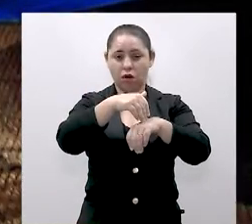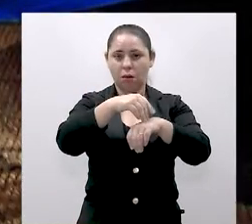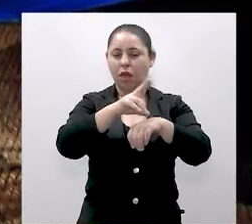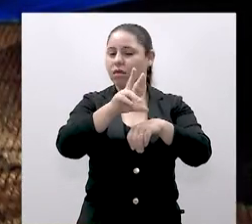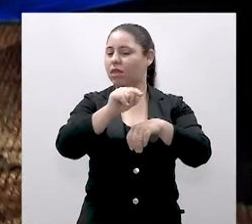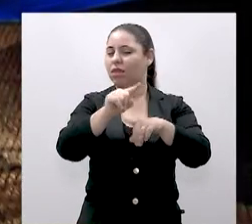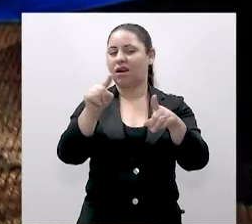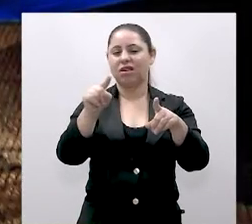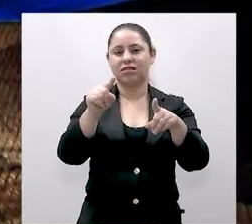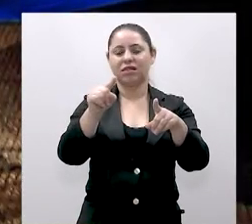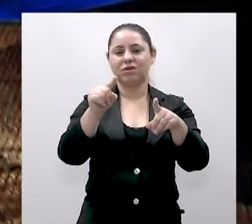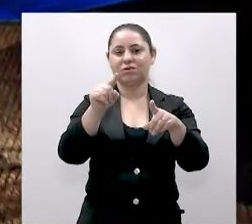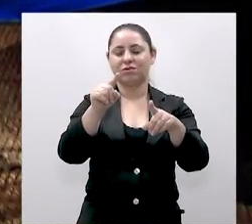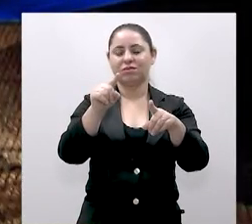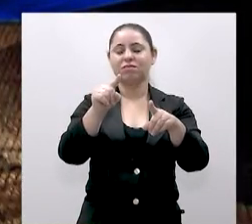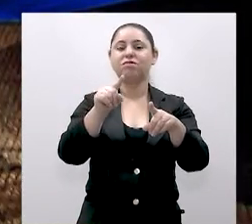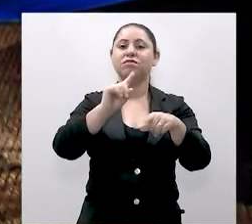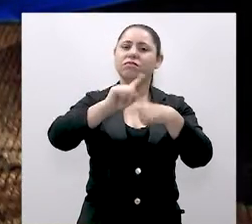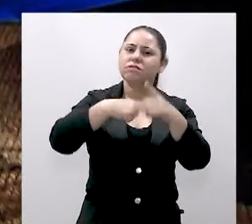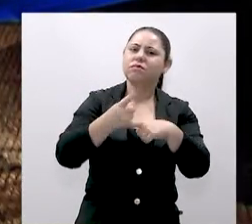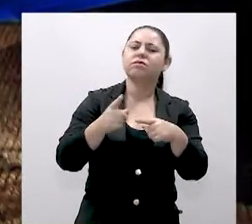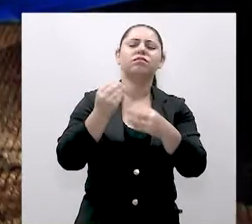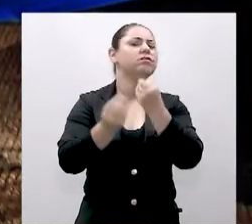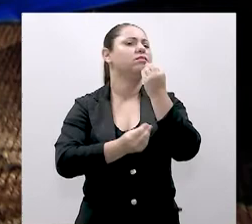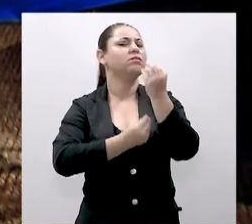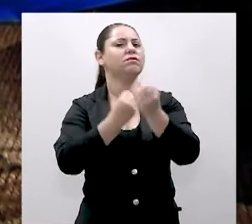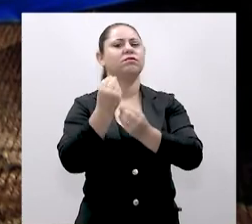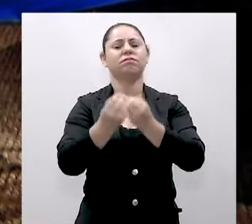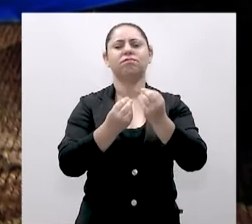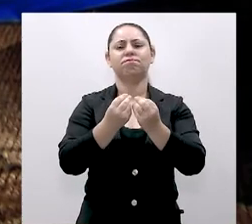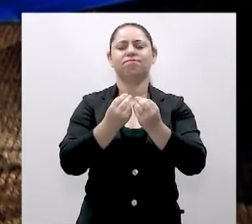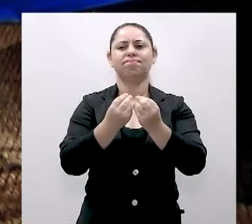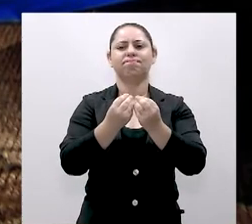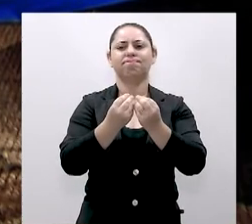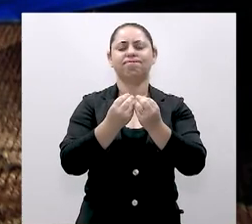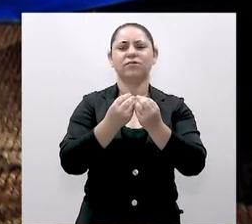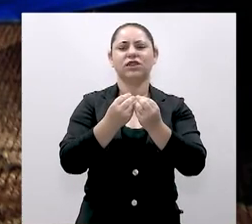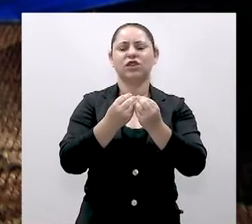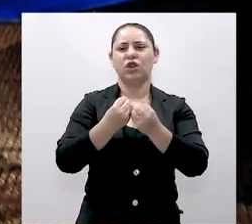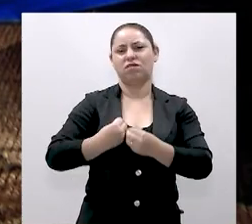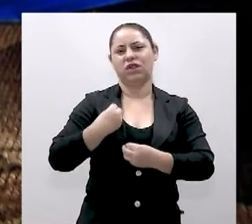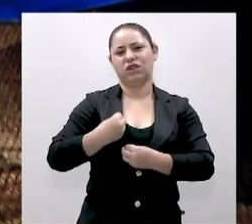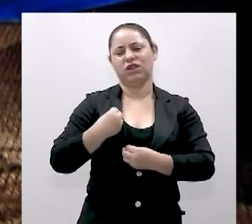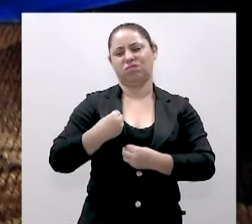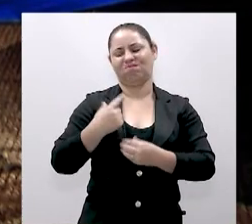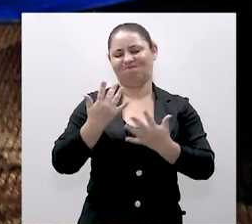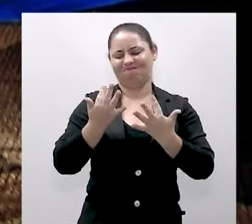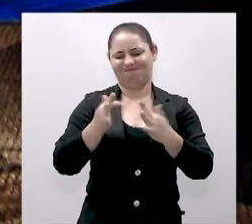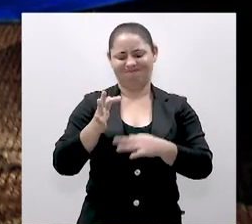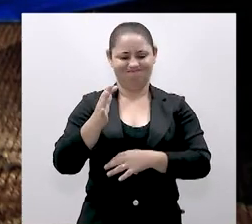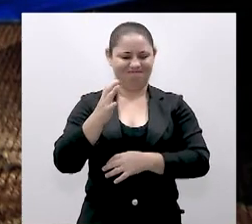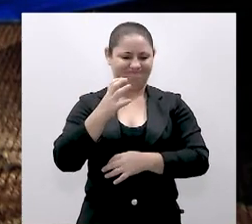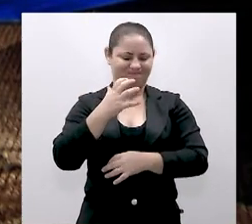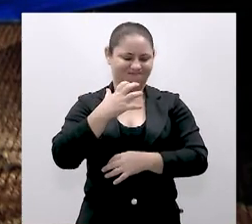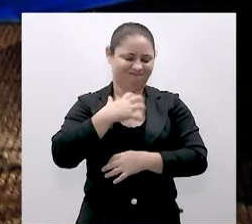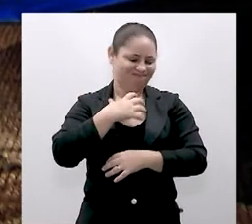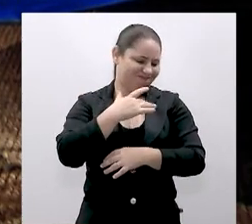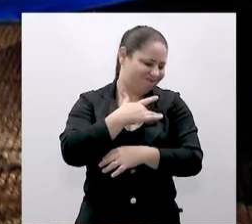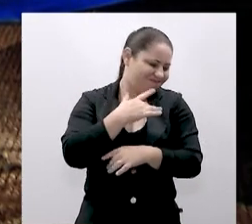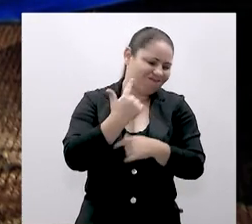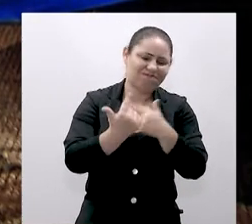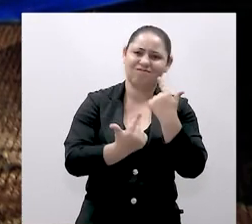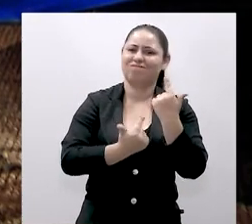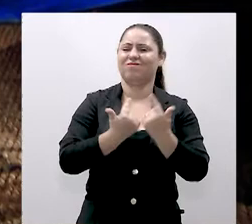fica com a sensação do auge e como é que o senhor lhe dou o seu acabou lidando com essa questão tão dolorida